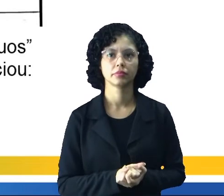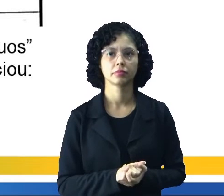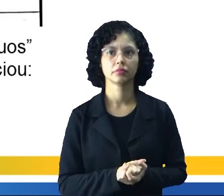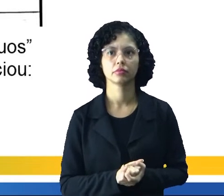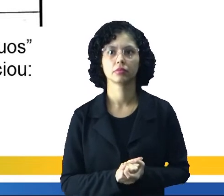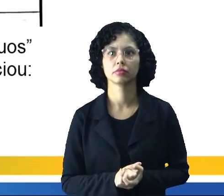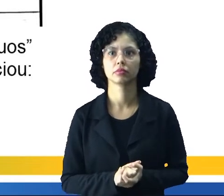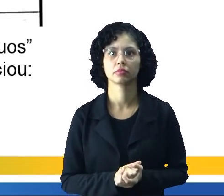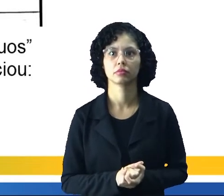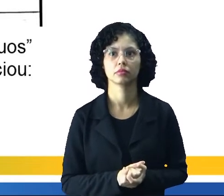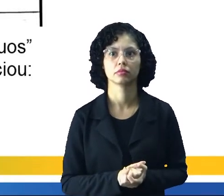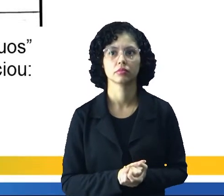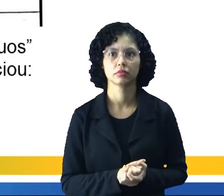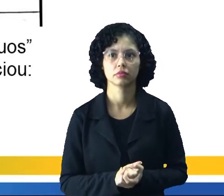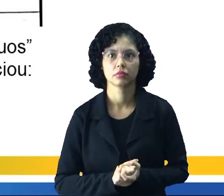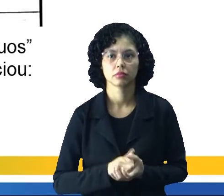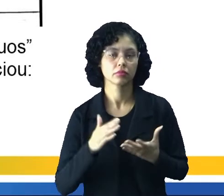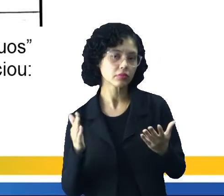lá.